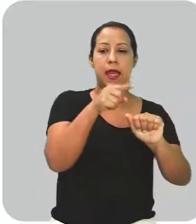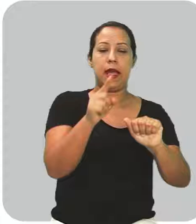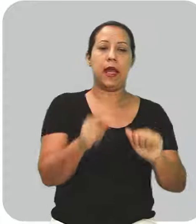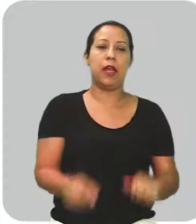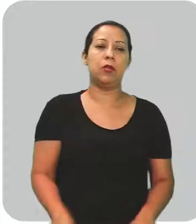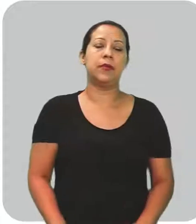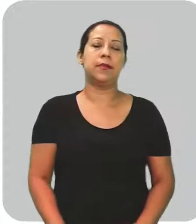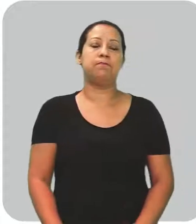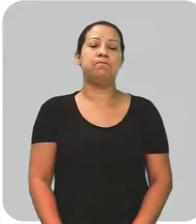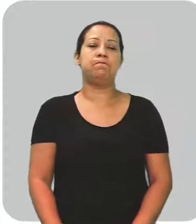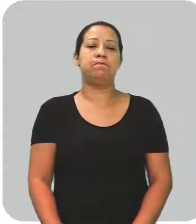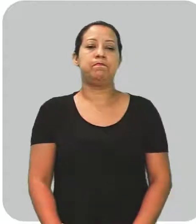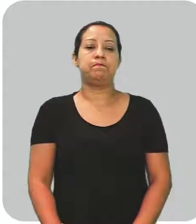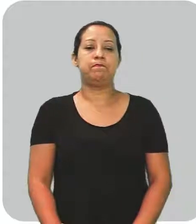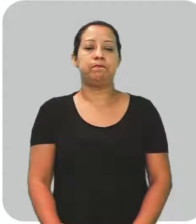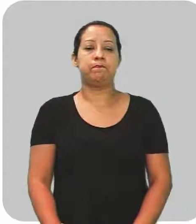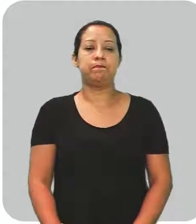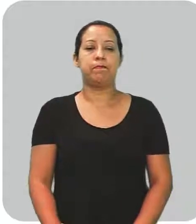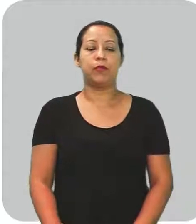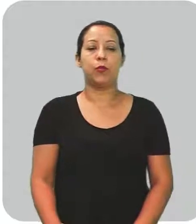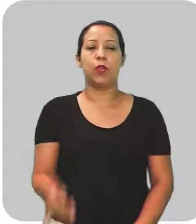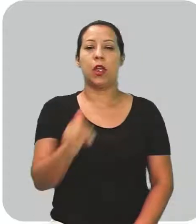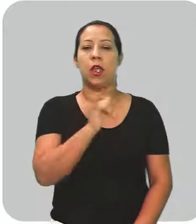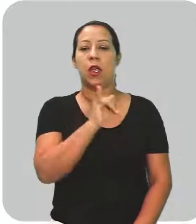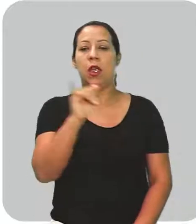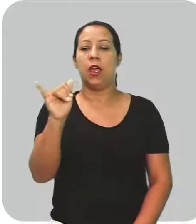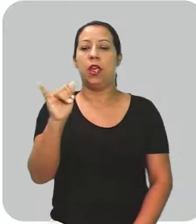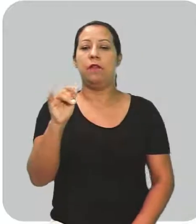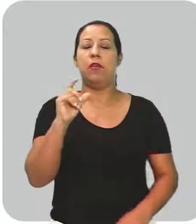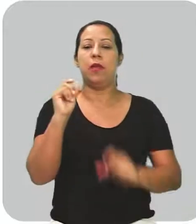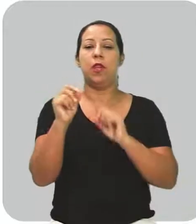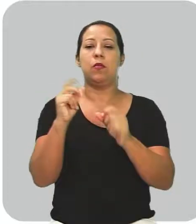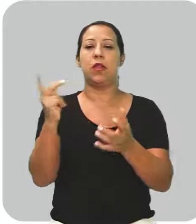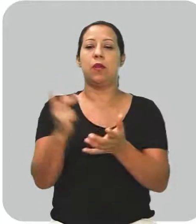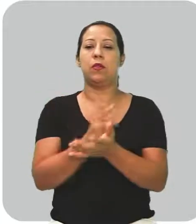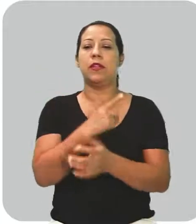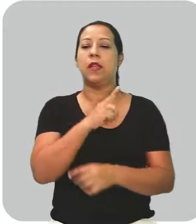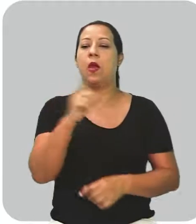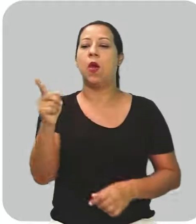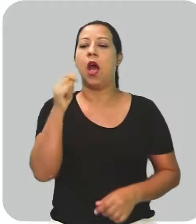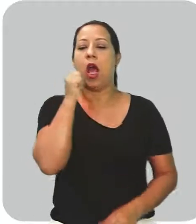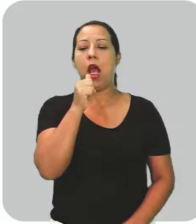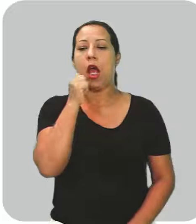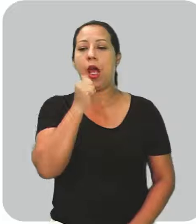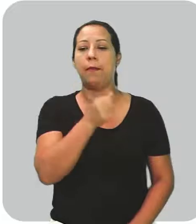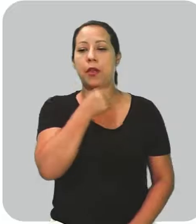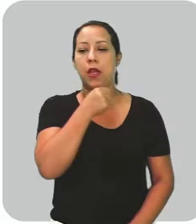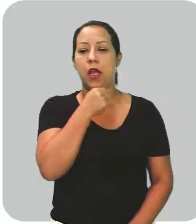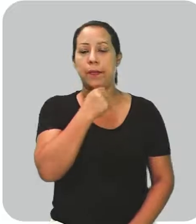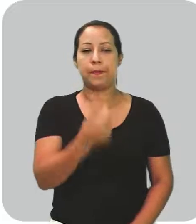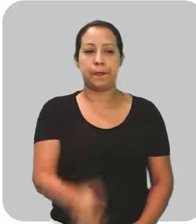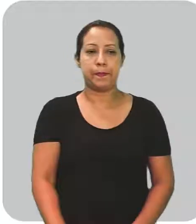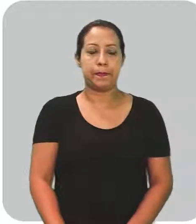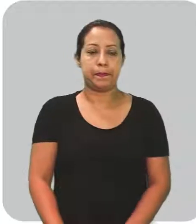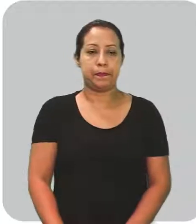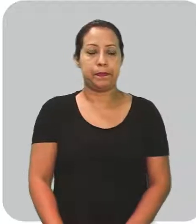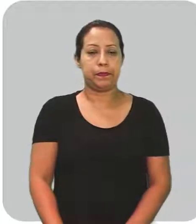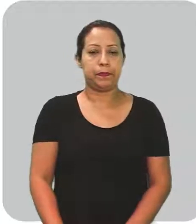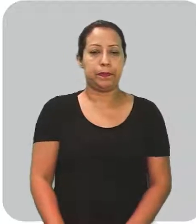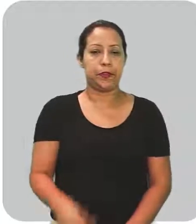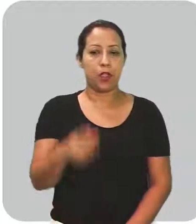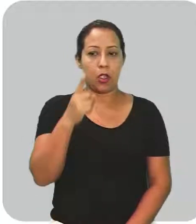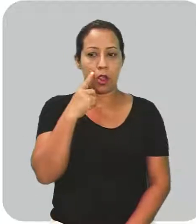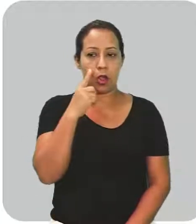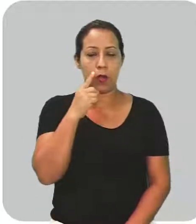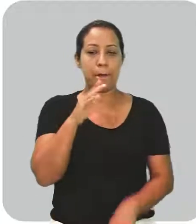segunda estrutura. Informei o ocorrido à senhora. Vamos aqui para os poucos casos em que